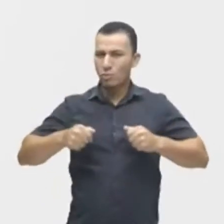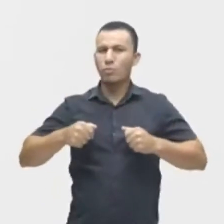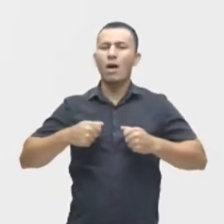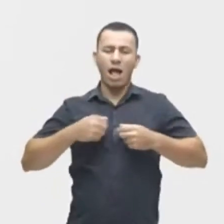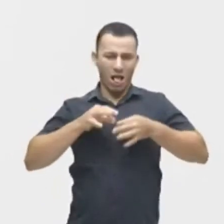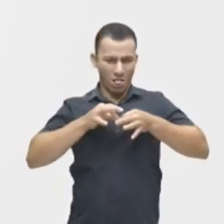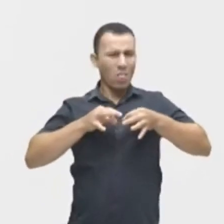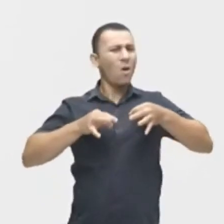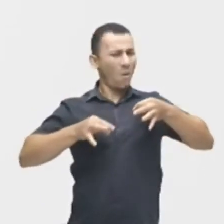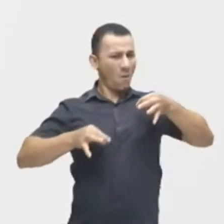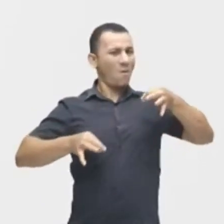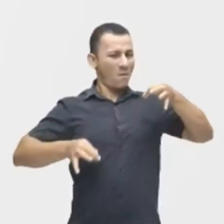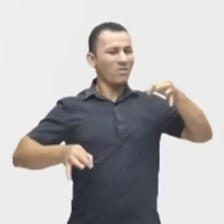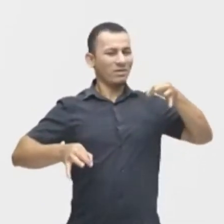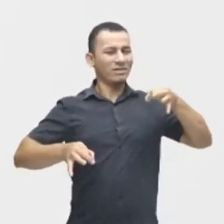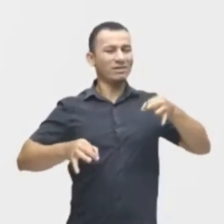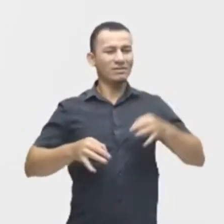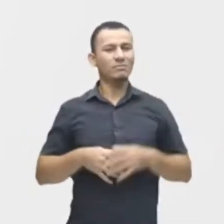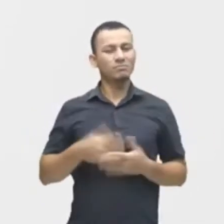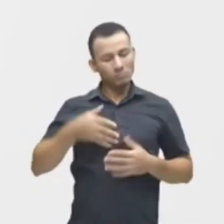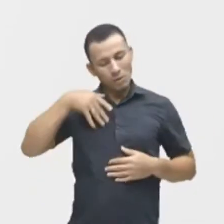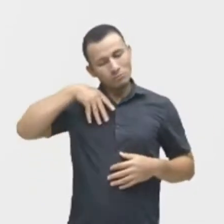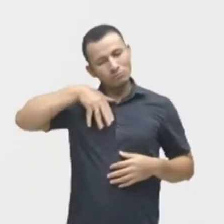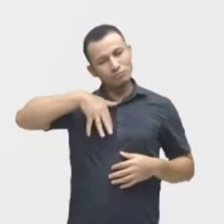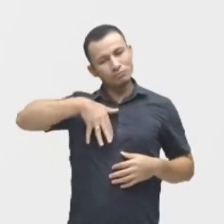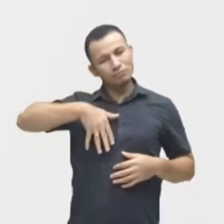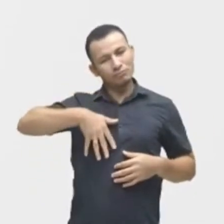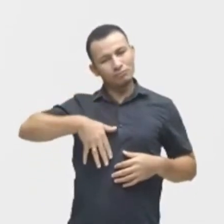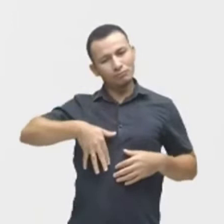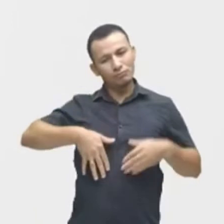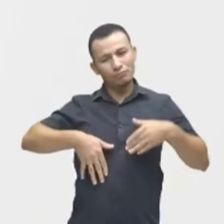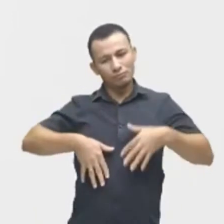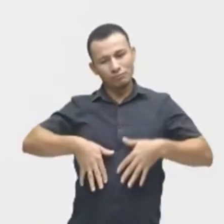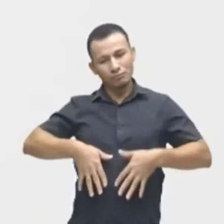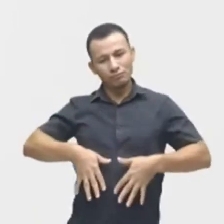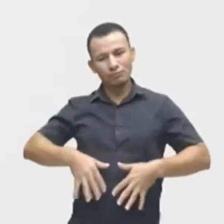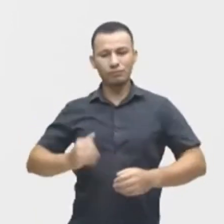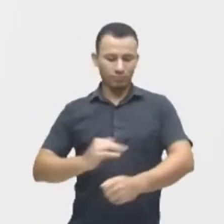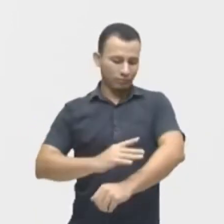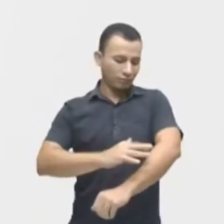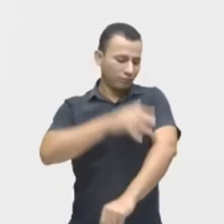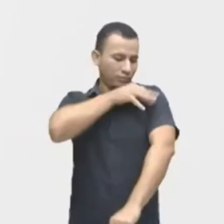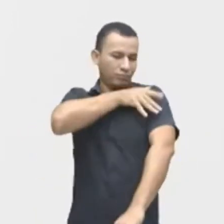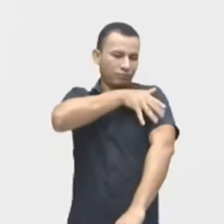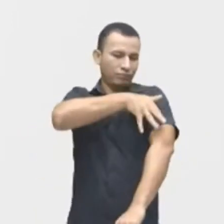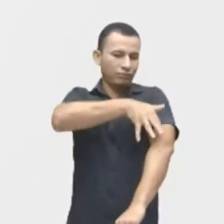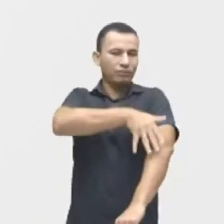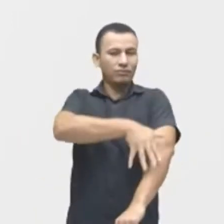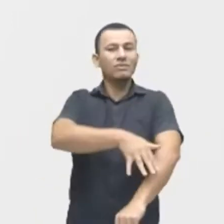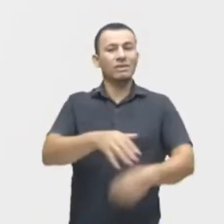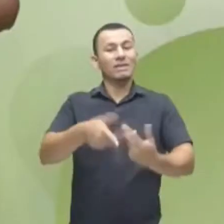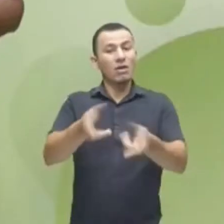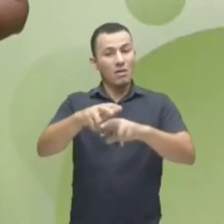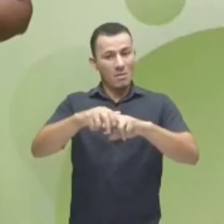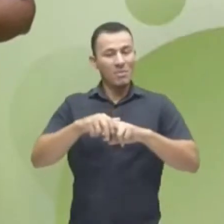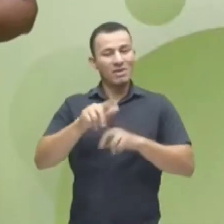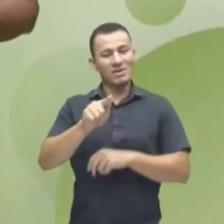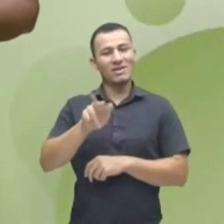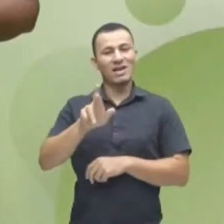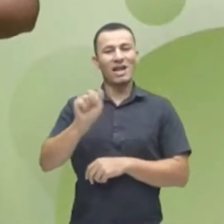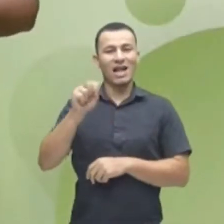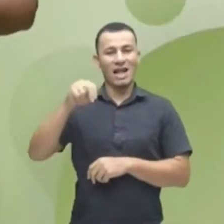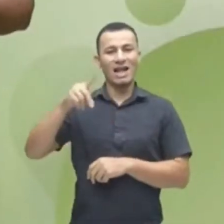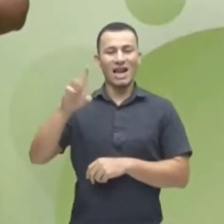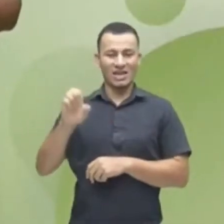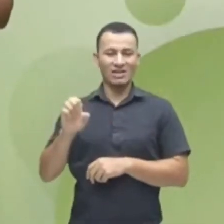uma distância maior. Então, ela recebe o nome de grande circulação. Tudo bem? Fácil, não é? E aí eu aponto para